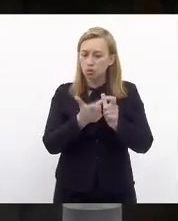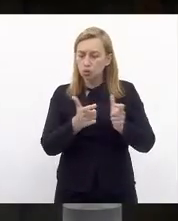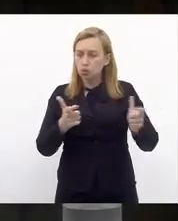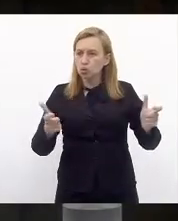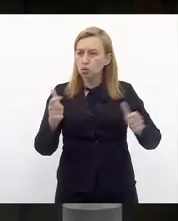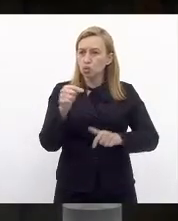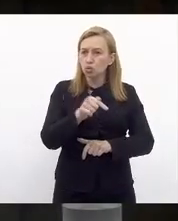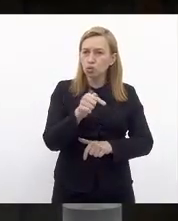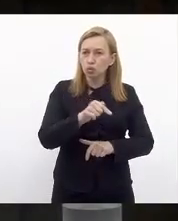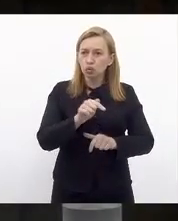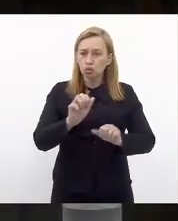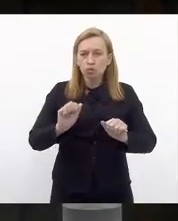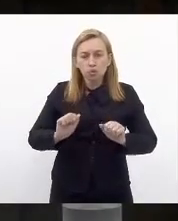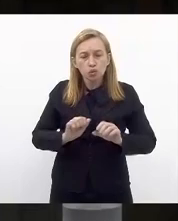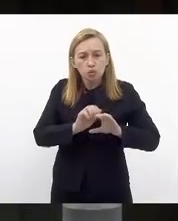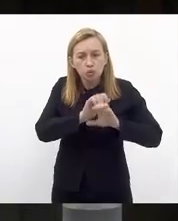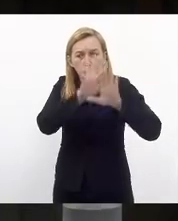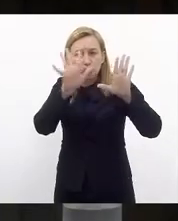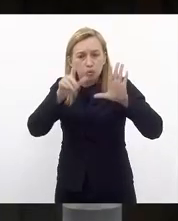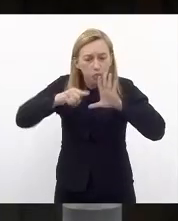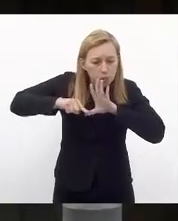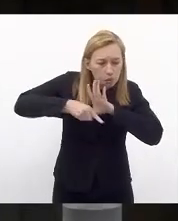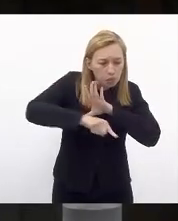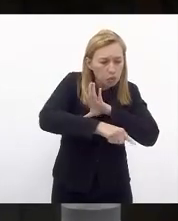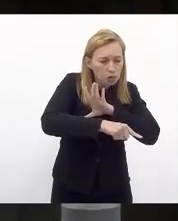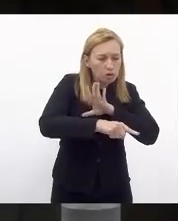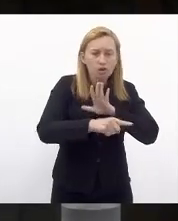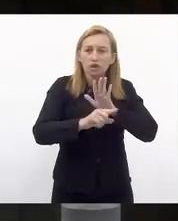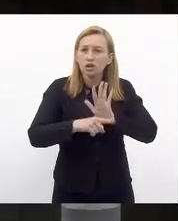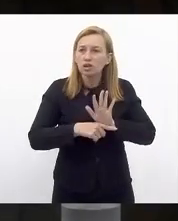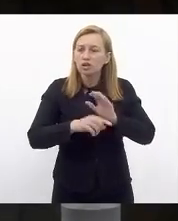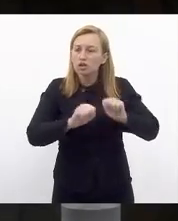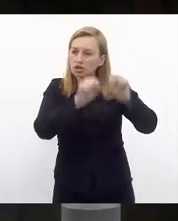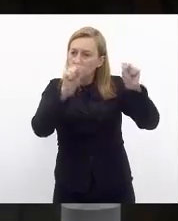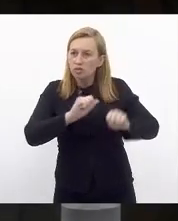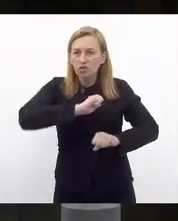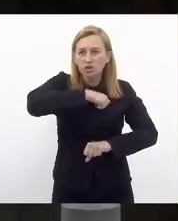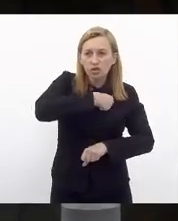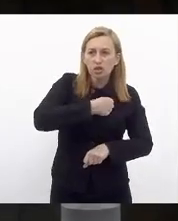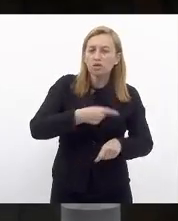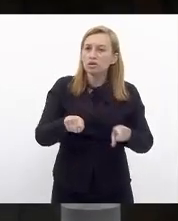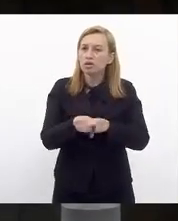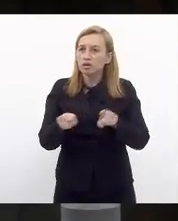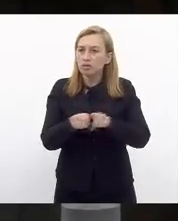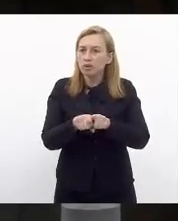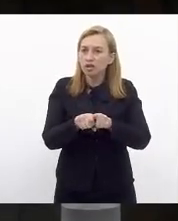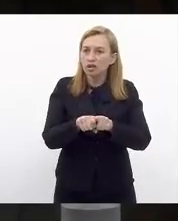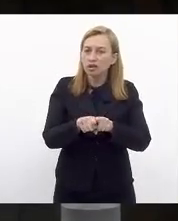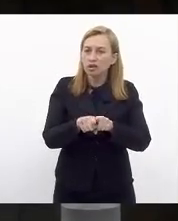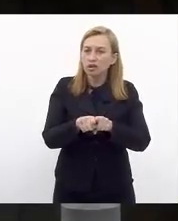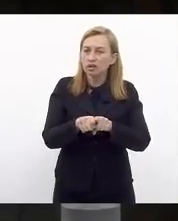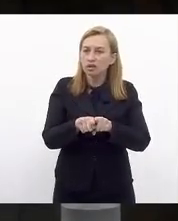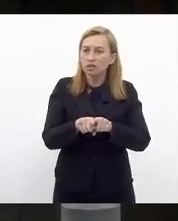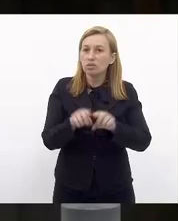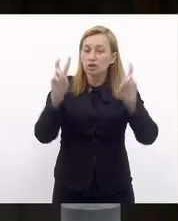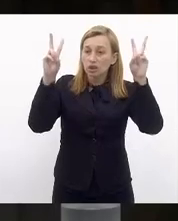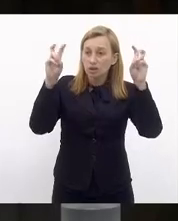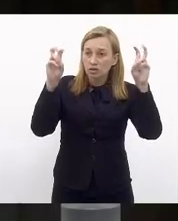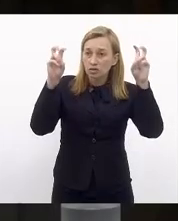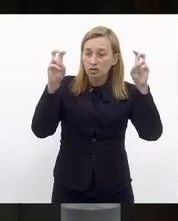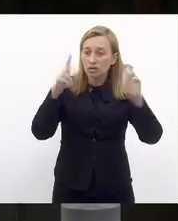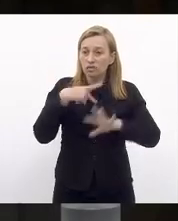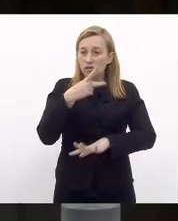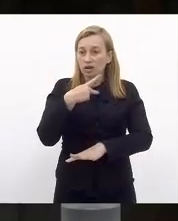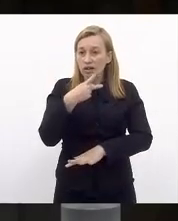de uma forma mais profunda sobre o regime de recuperação fiscal e sobre as imposições que ele coloca